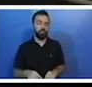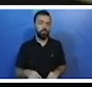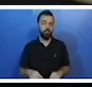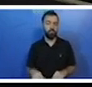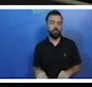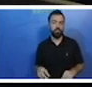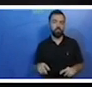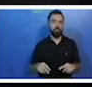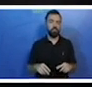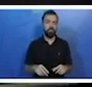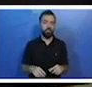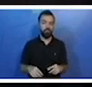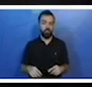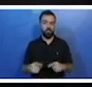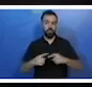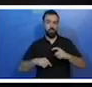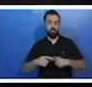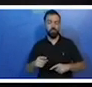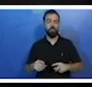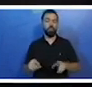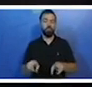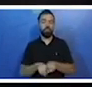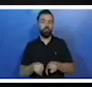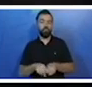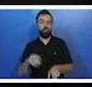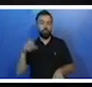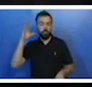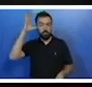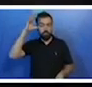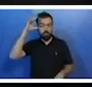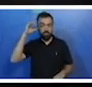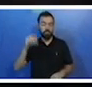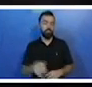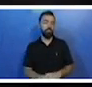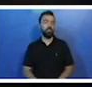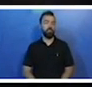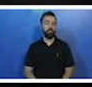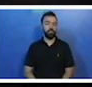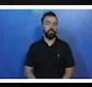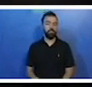e alguns objetos e algumas curiosidades dentro desses dois esportes.